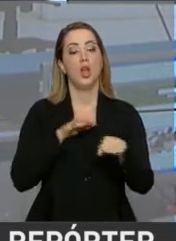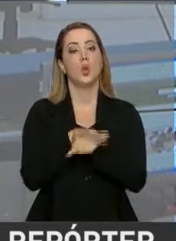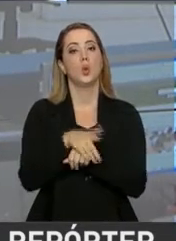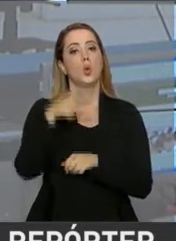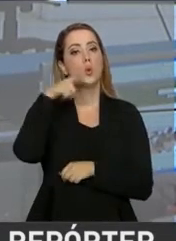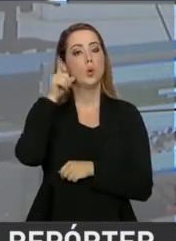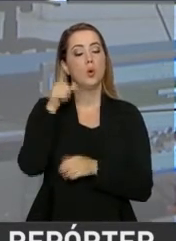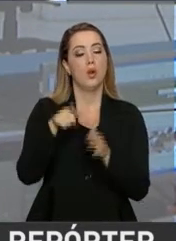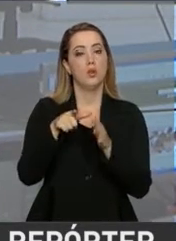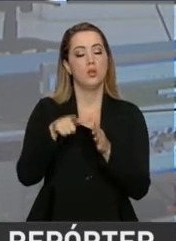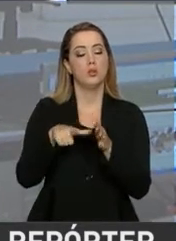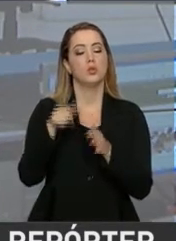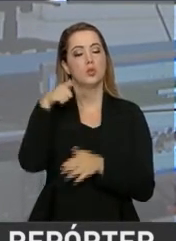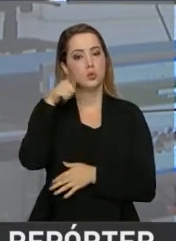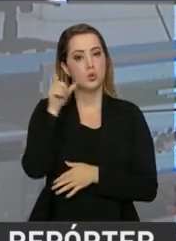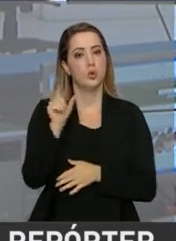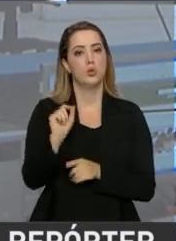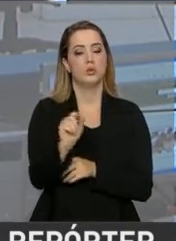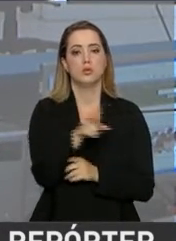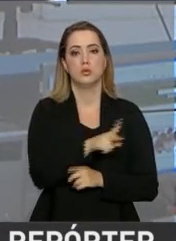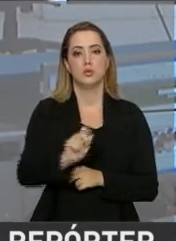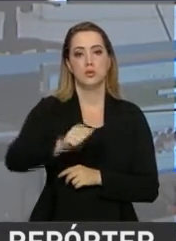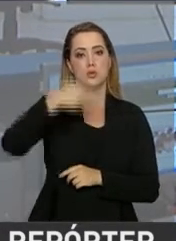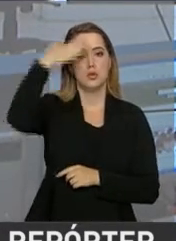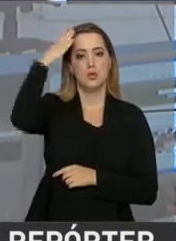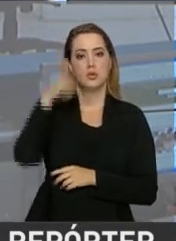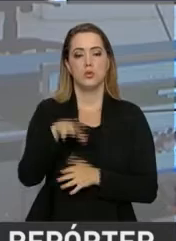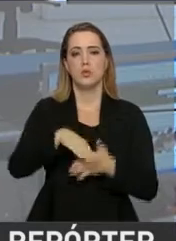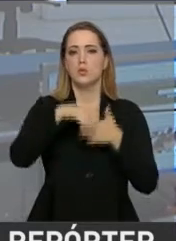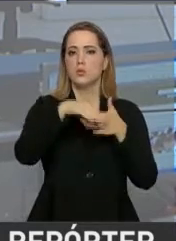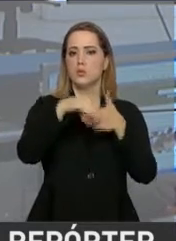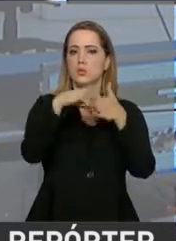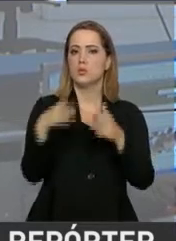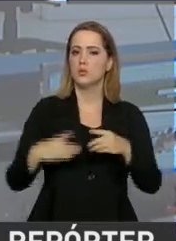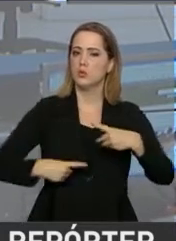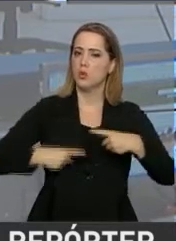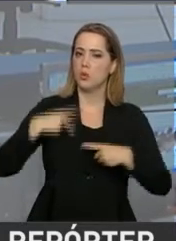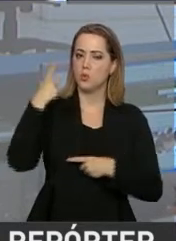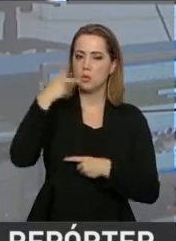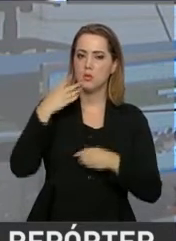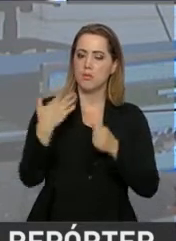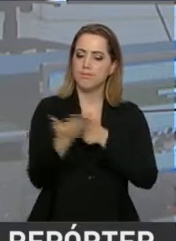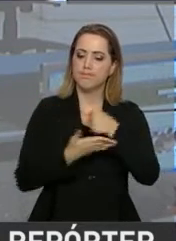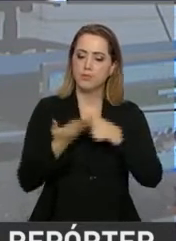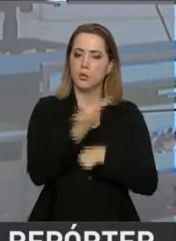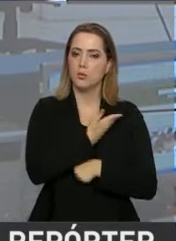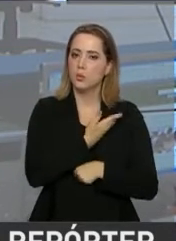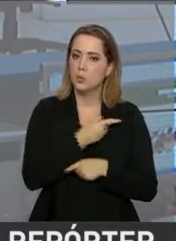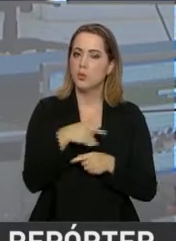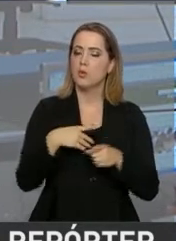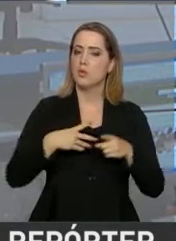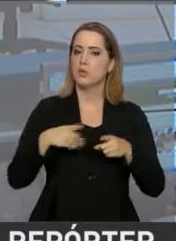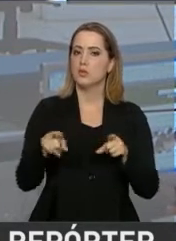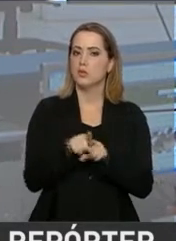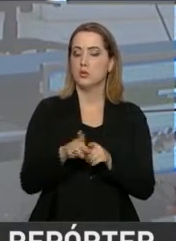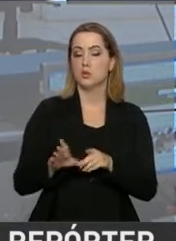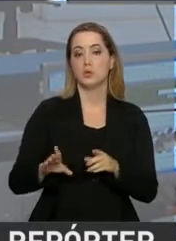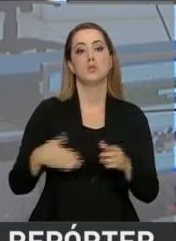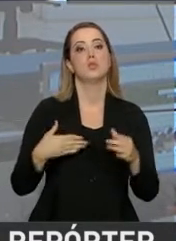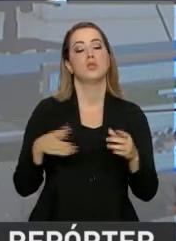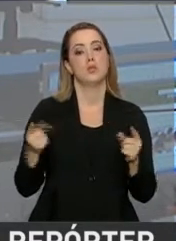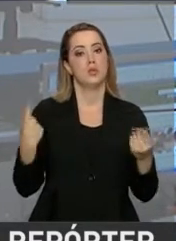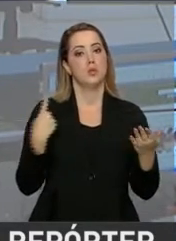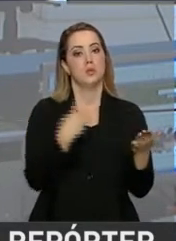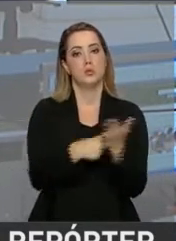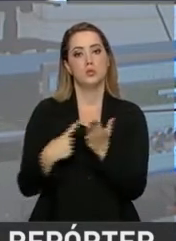com o presidente michel temer no palácio da alvorada os líderes dos partidos da base aliada do governo se comprometeram a fechar questão